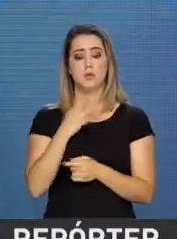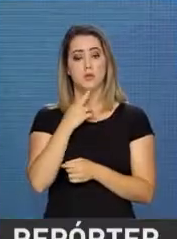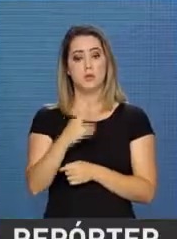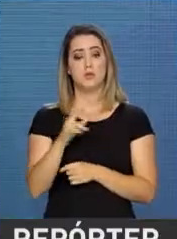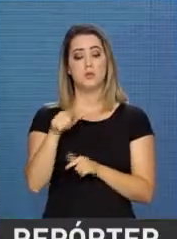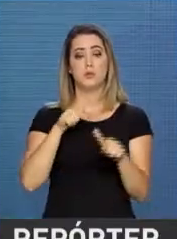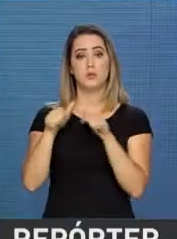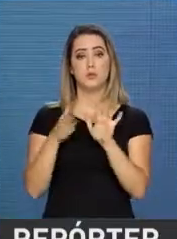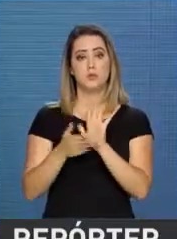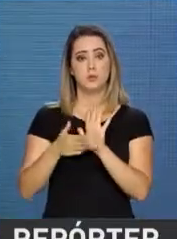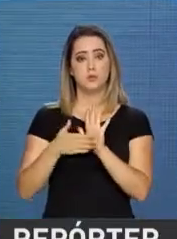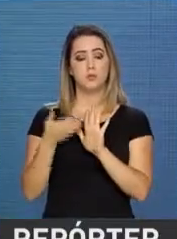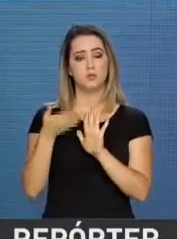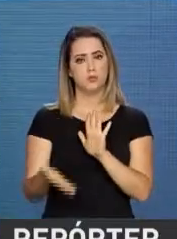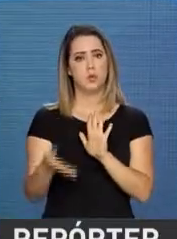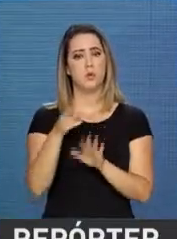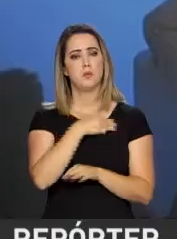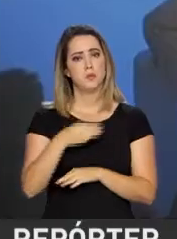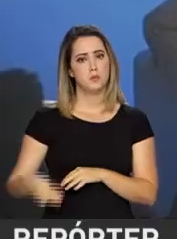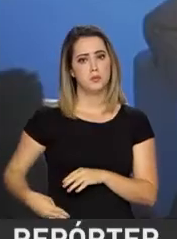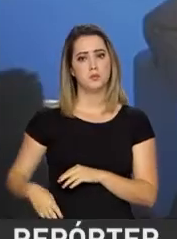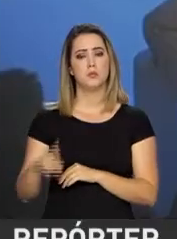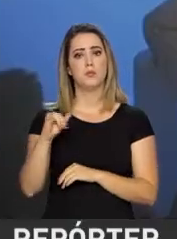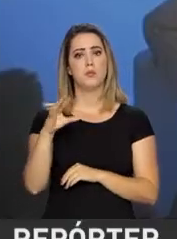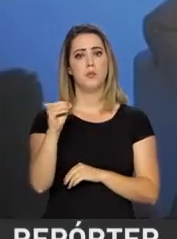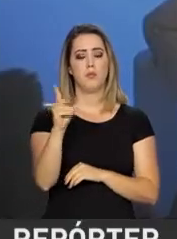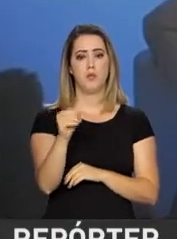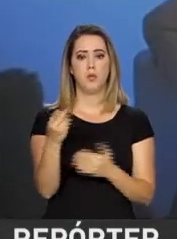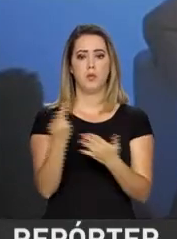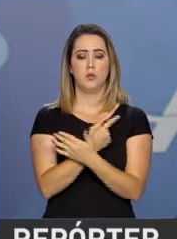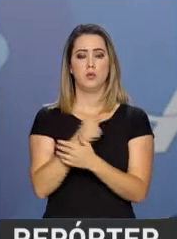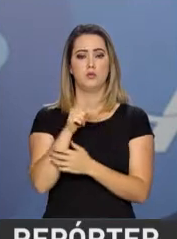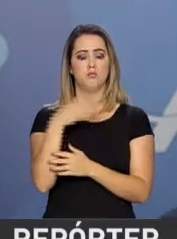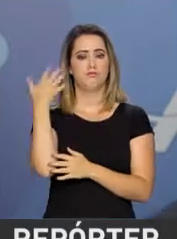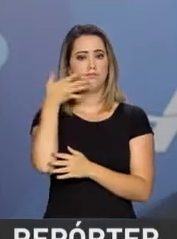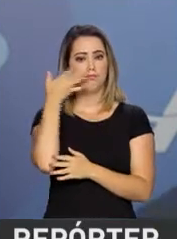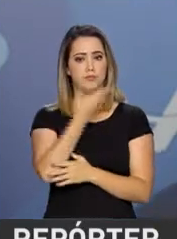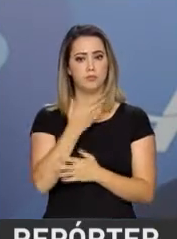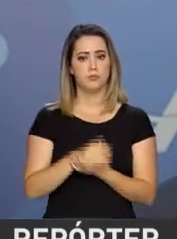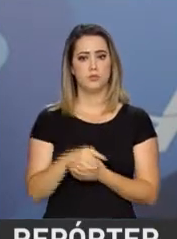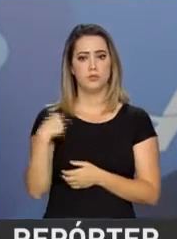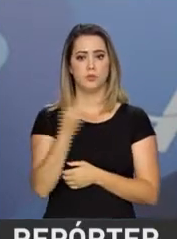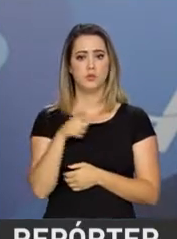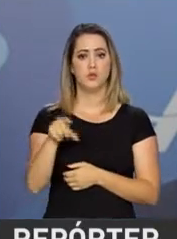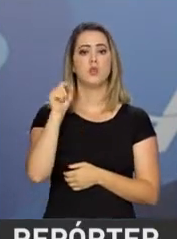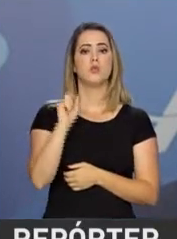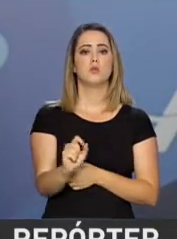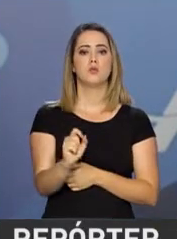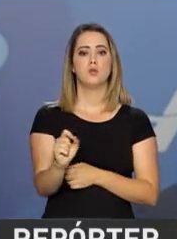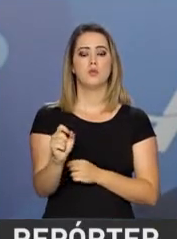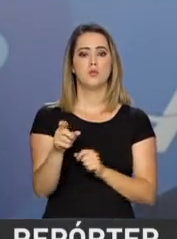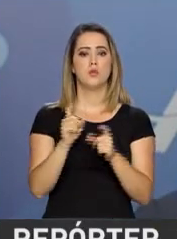desse trabalho foram apresentados pelo ministro Ricardo Barros durante um fórum realizado em São Paulo. É o que nós escolhemos fazer, né?